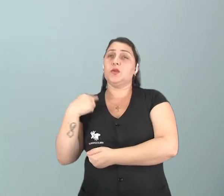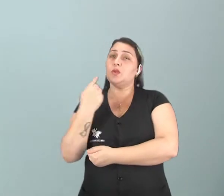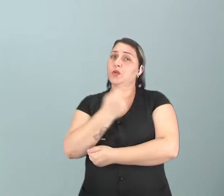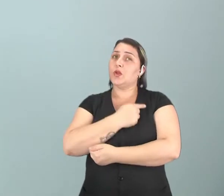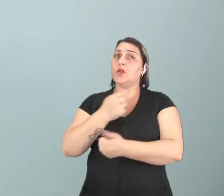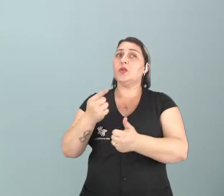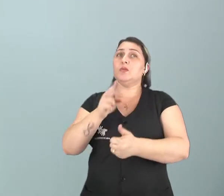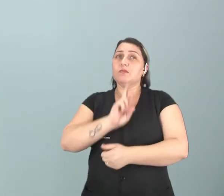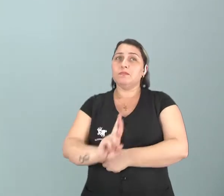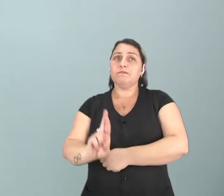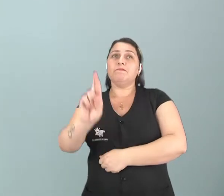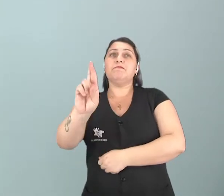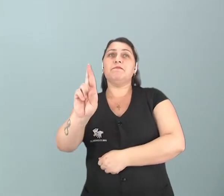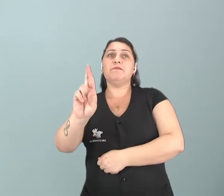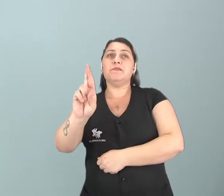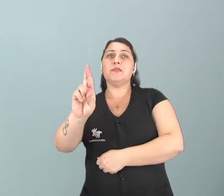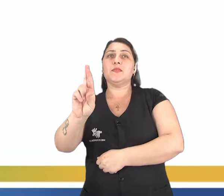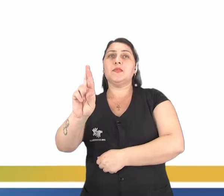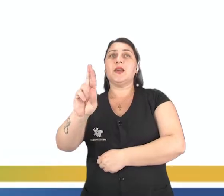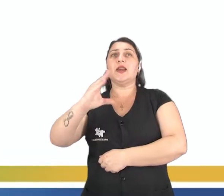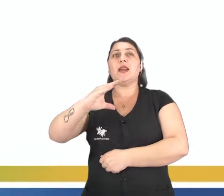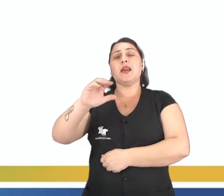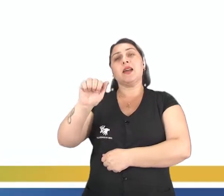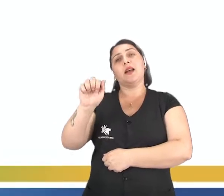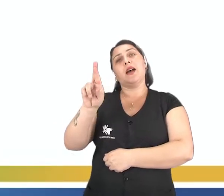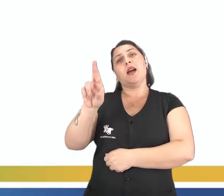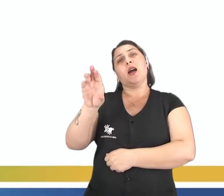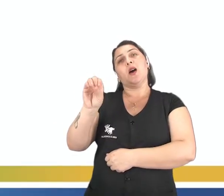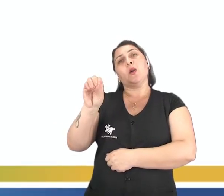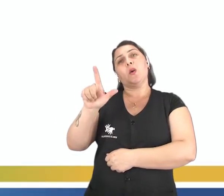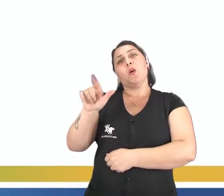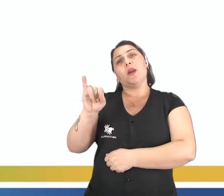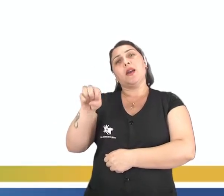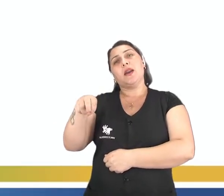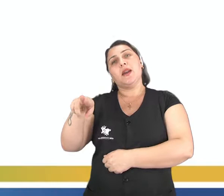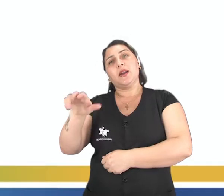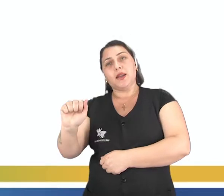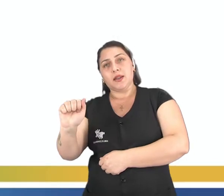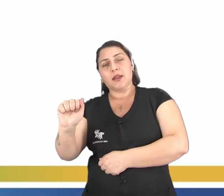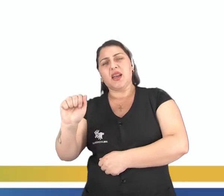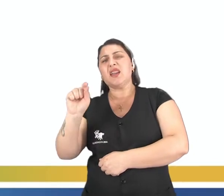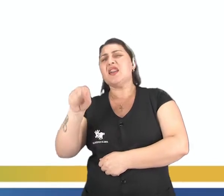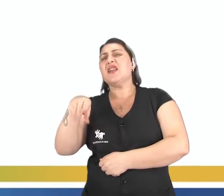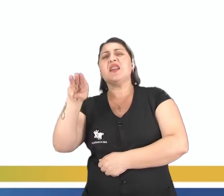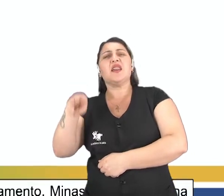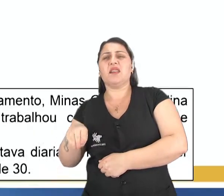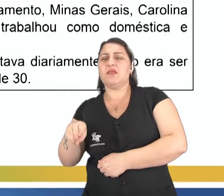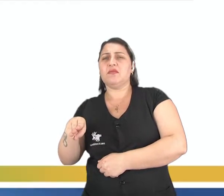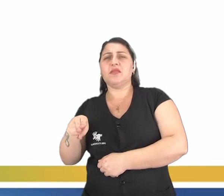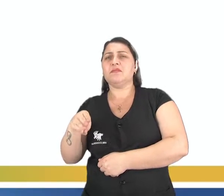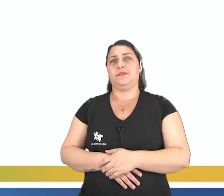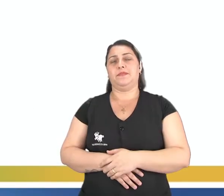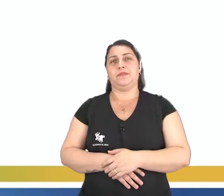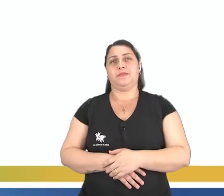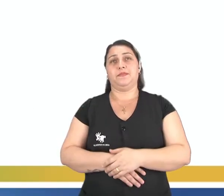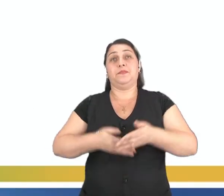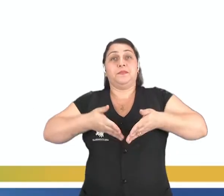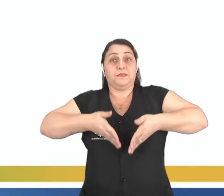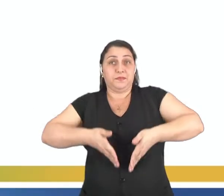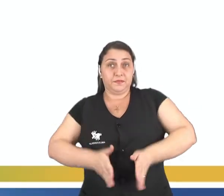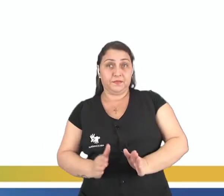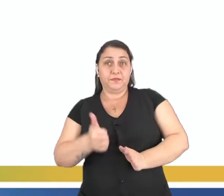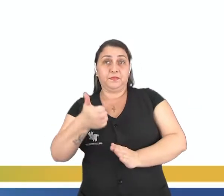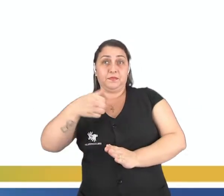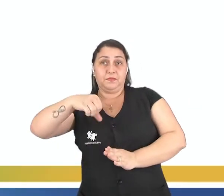primeiro representante se chama Carolina Maria de Jesus. Quem foi ela? Vamos lá observar. Nascida